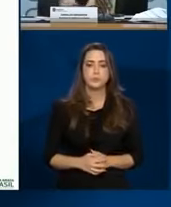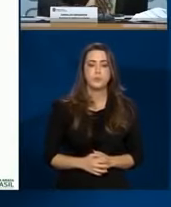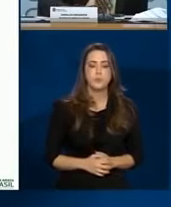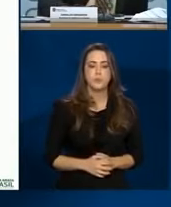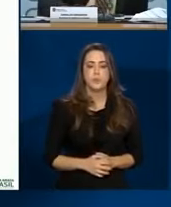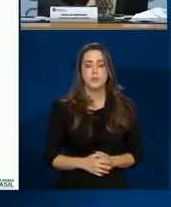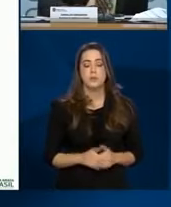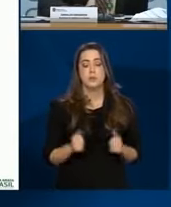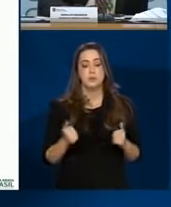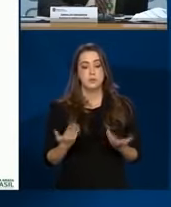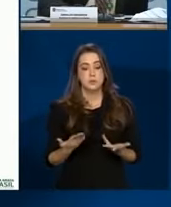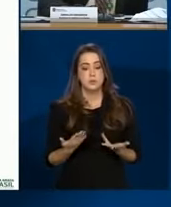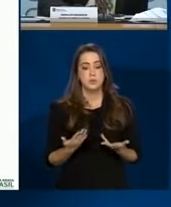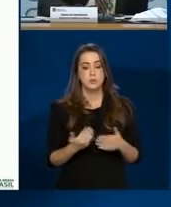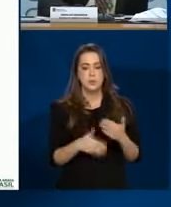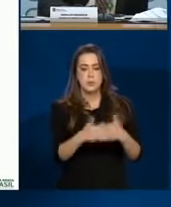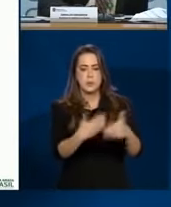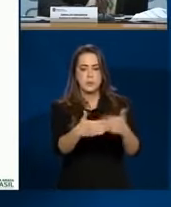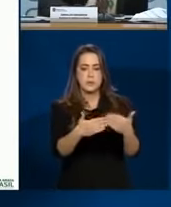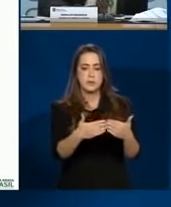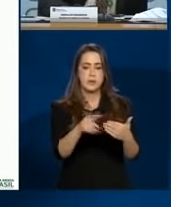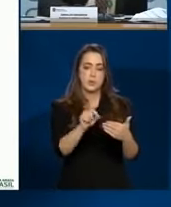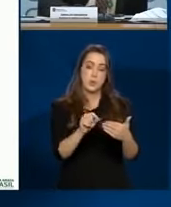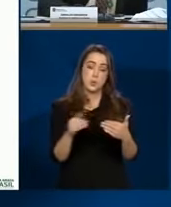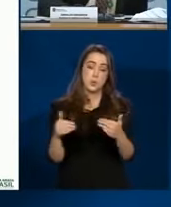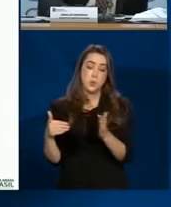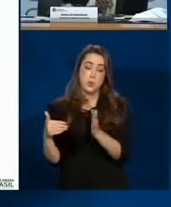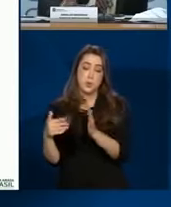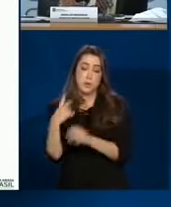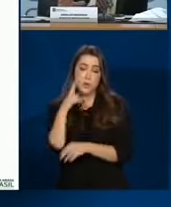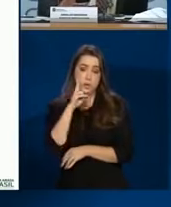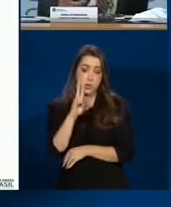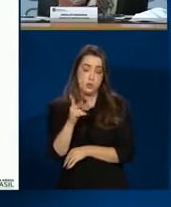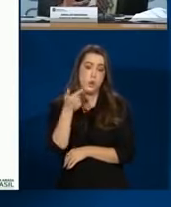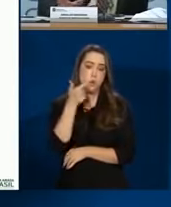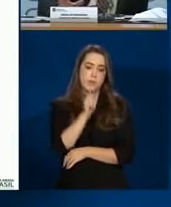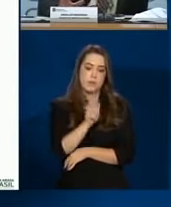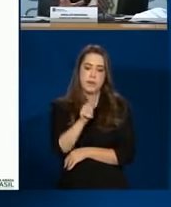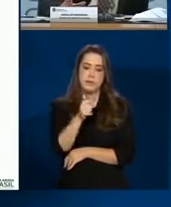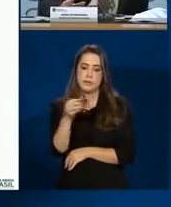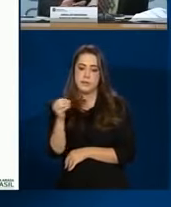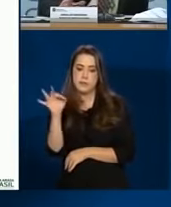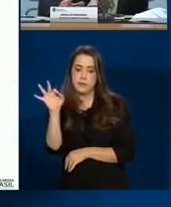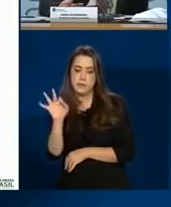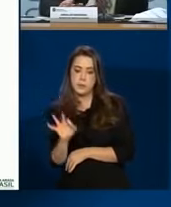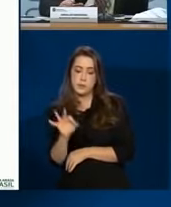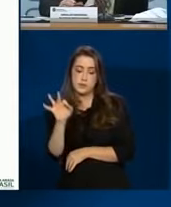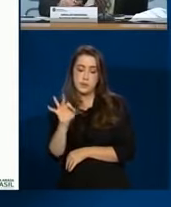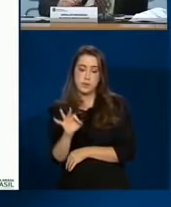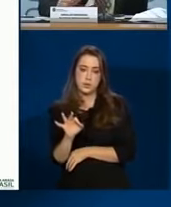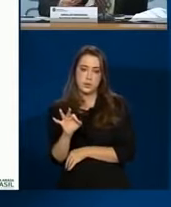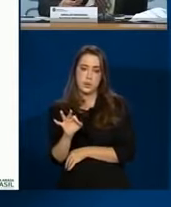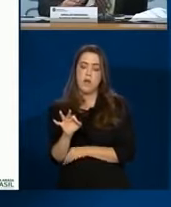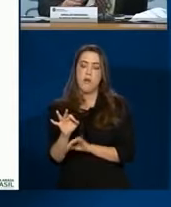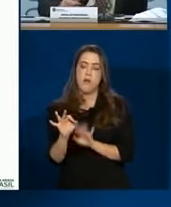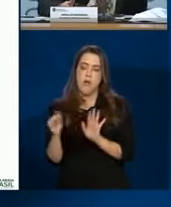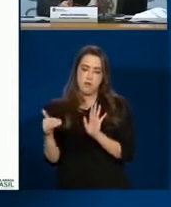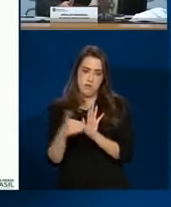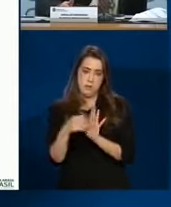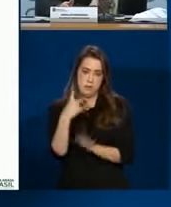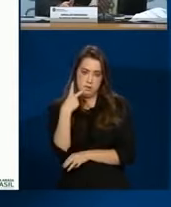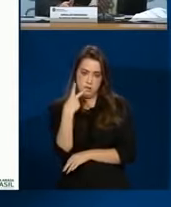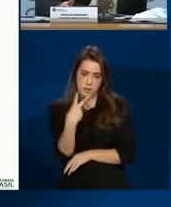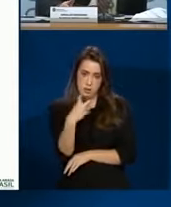38,2% e um processamento de amostras em que nós estamos com 70% das amostras sendo processadas em